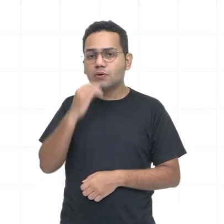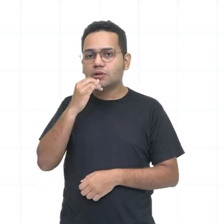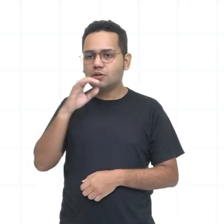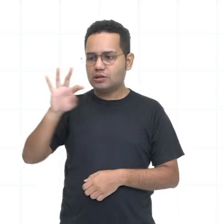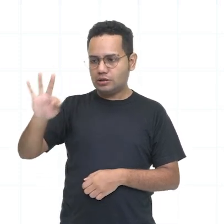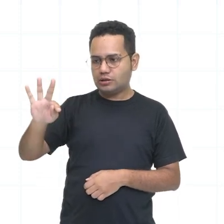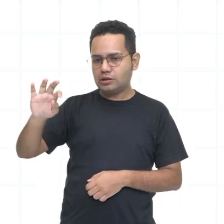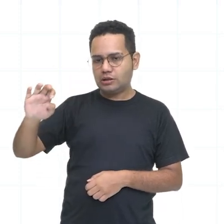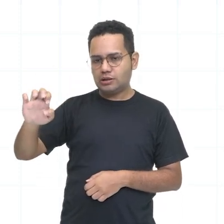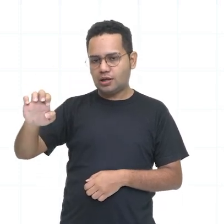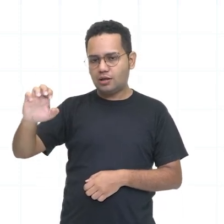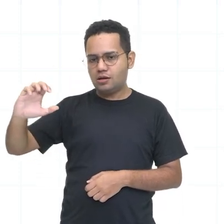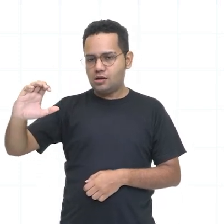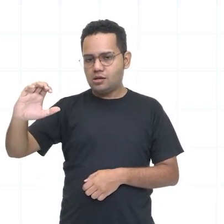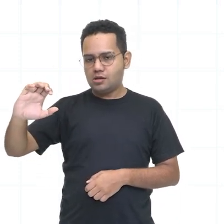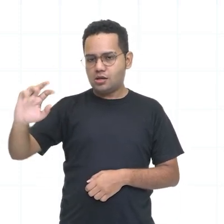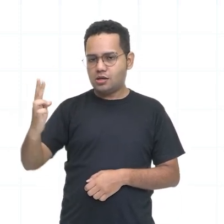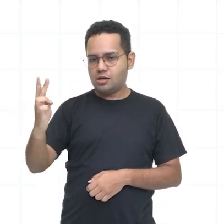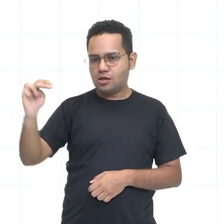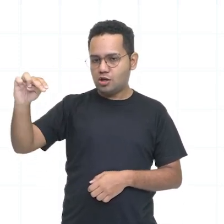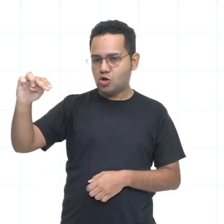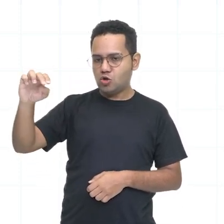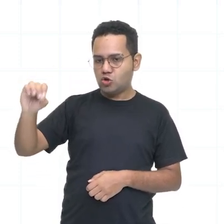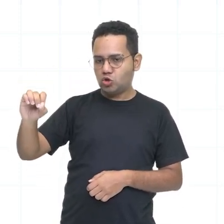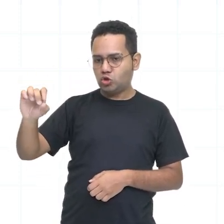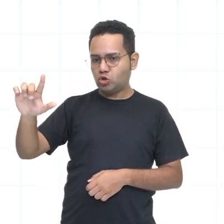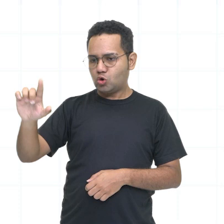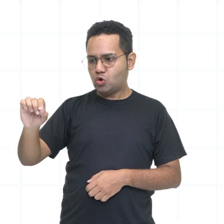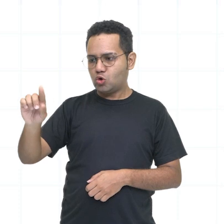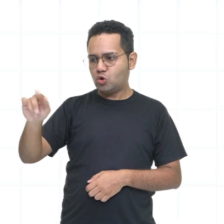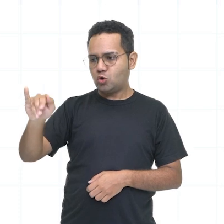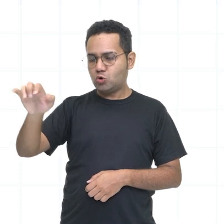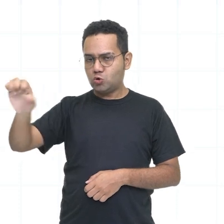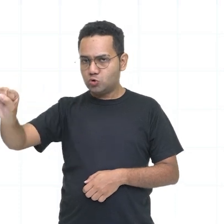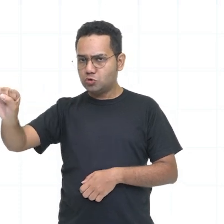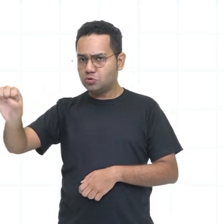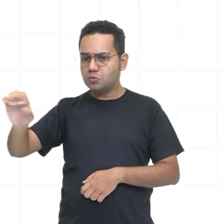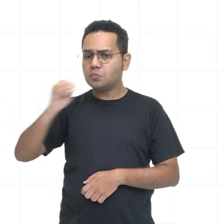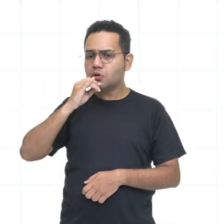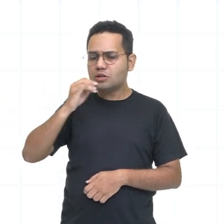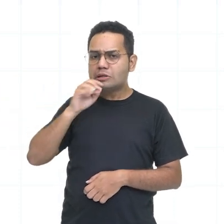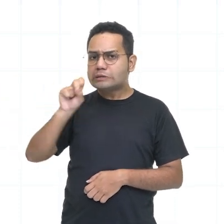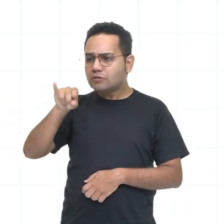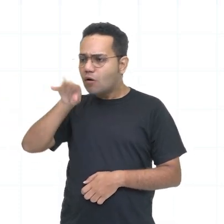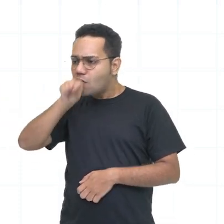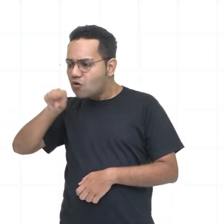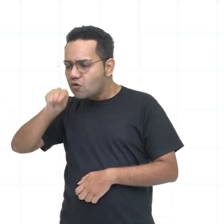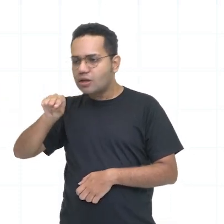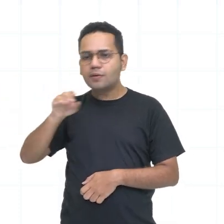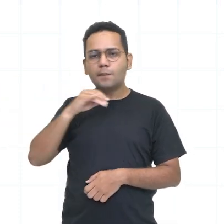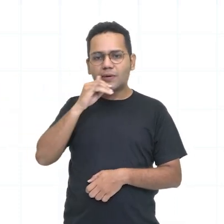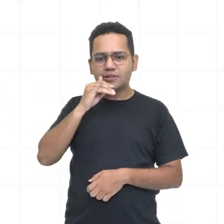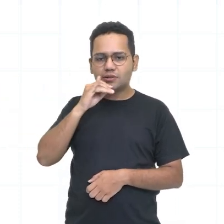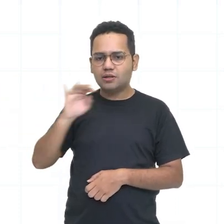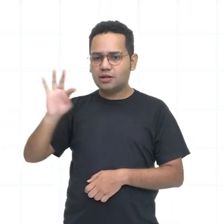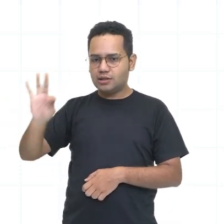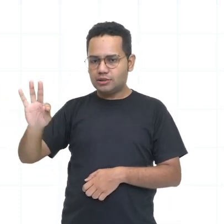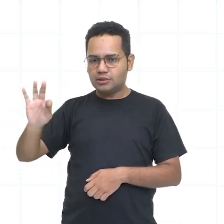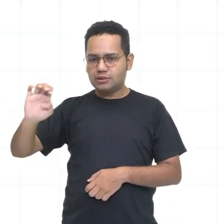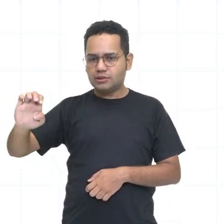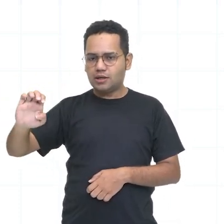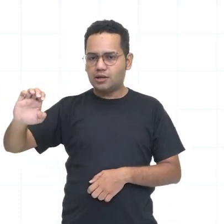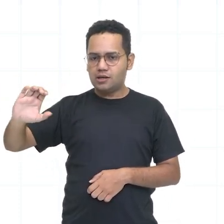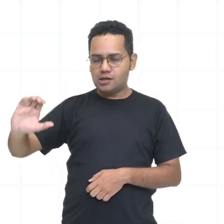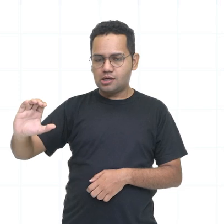som, certo? Technologies, ele está aqui, mas o som de H ele não aparece, que é o som parecido com R, né?